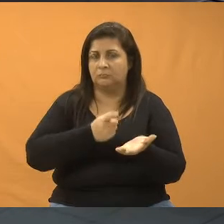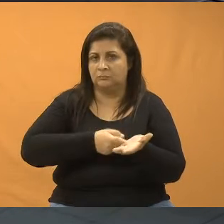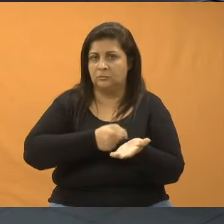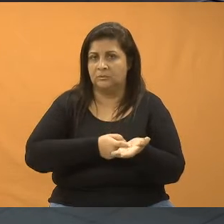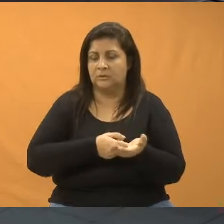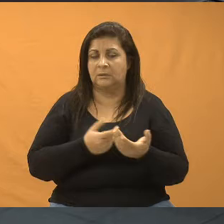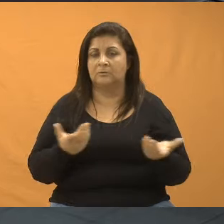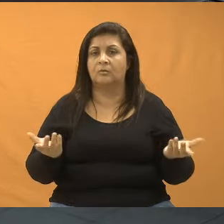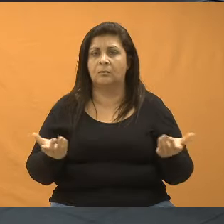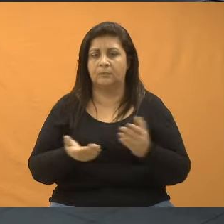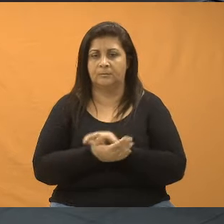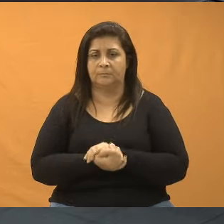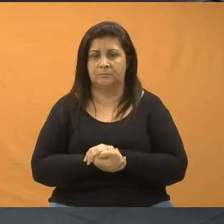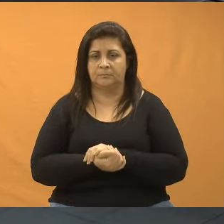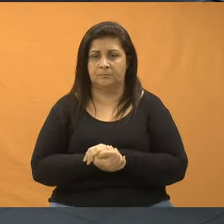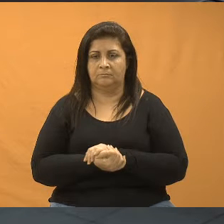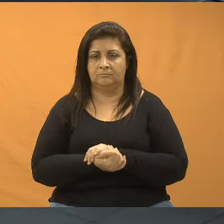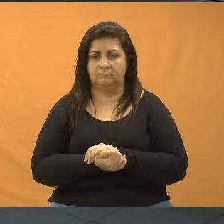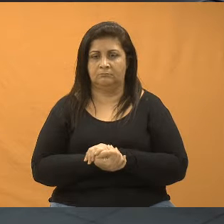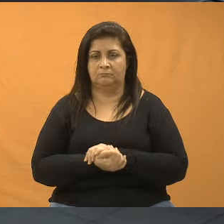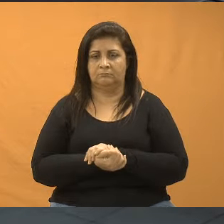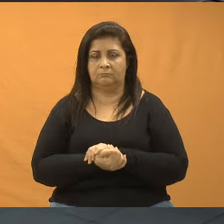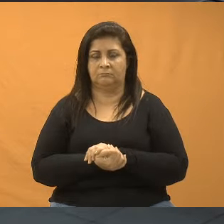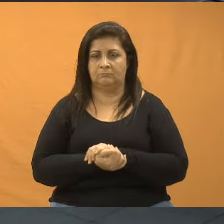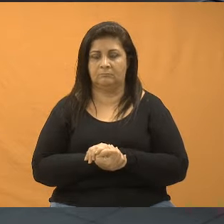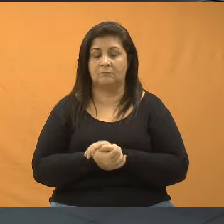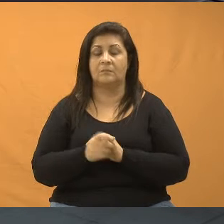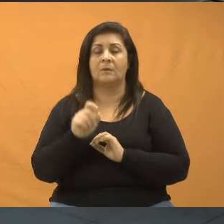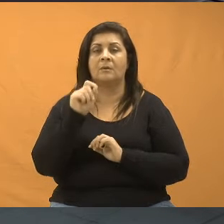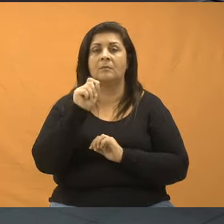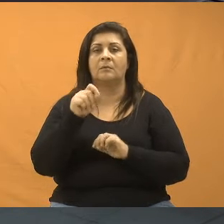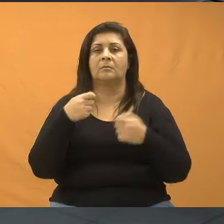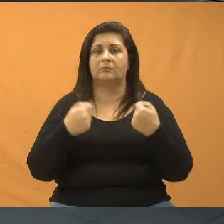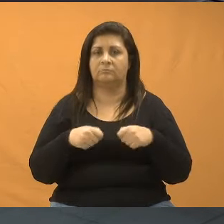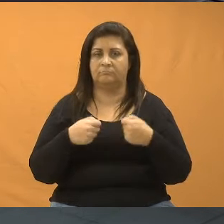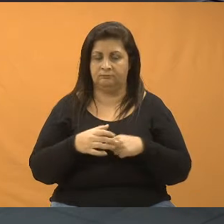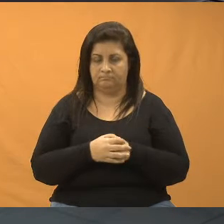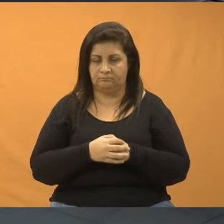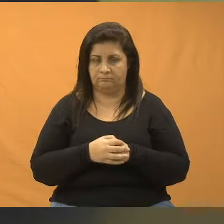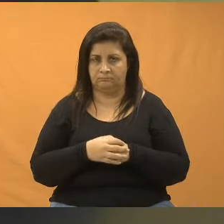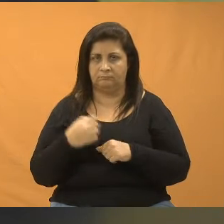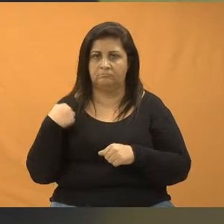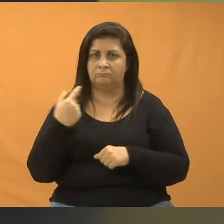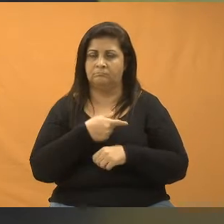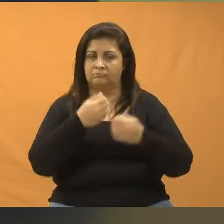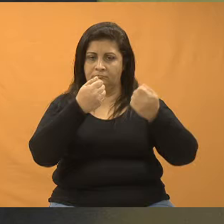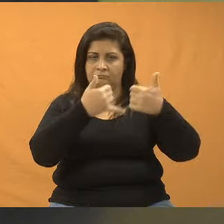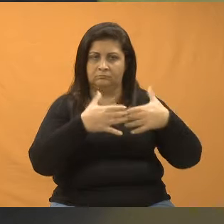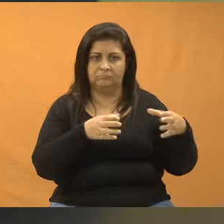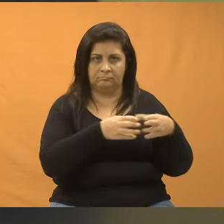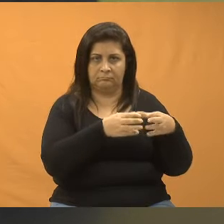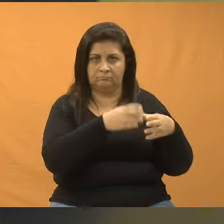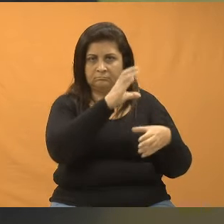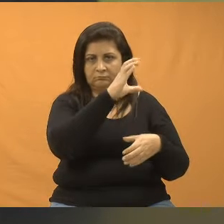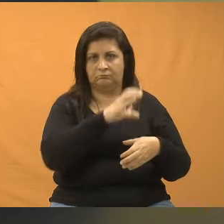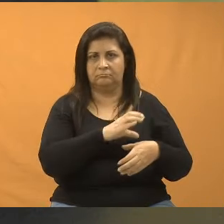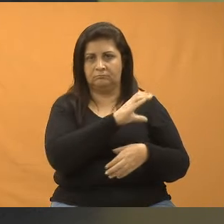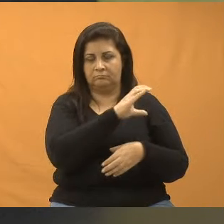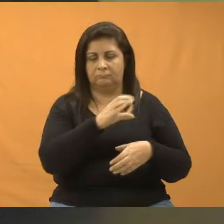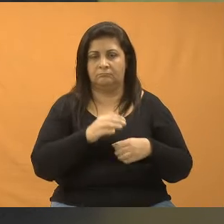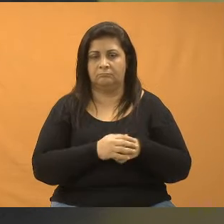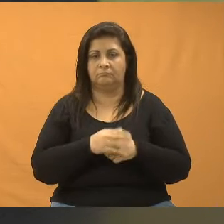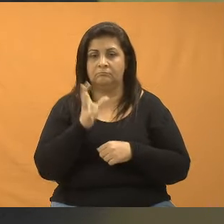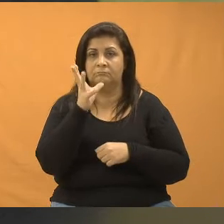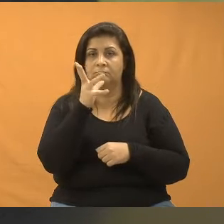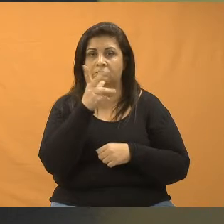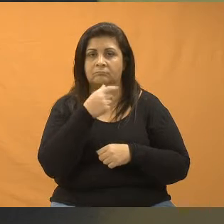isso daí? Então, agora o que precisava, né? A gente estava falando da Irmandade. A gente demorou 6 meses